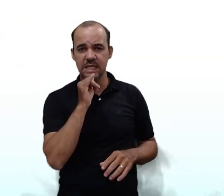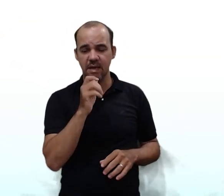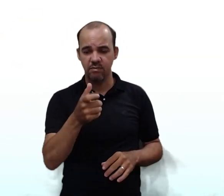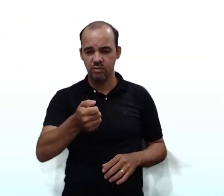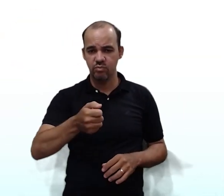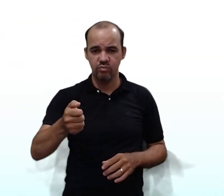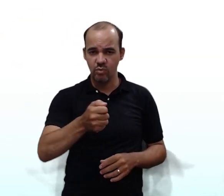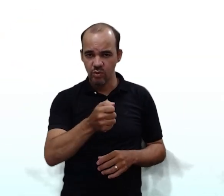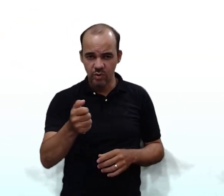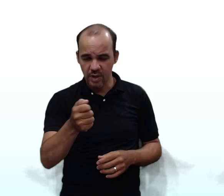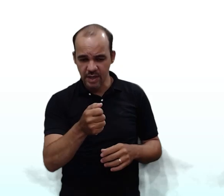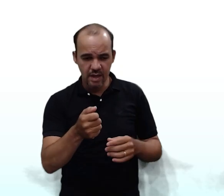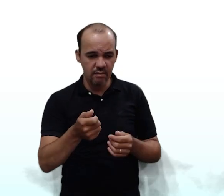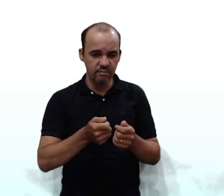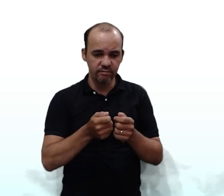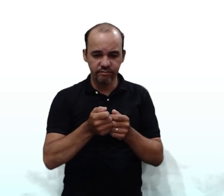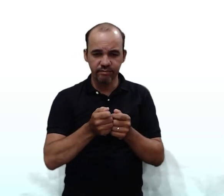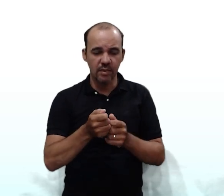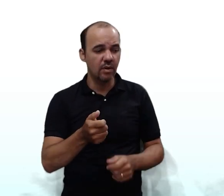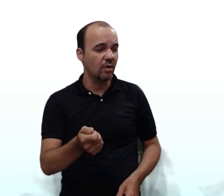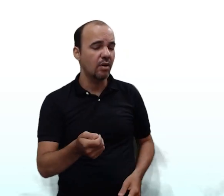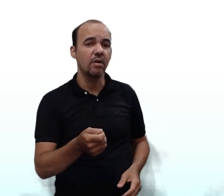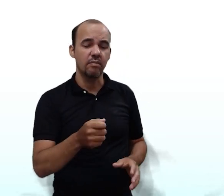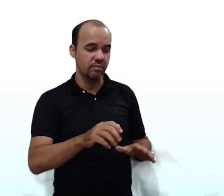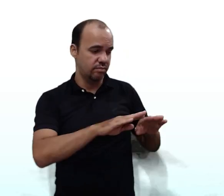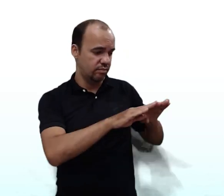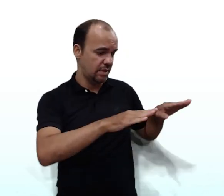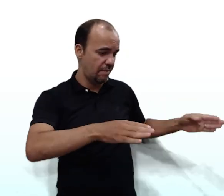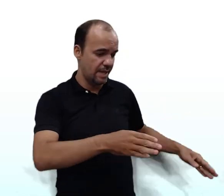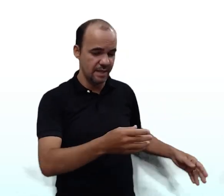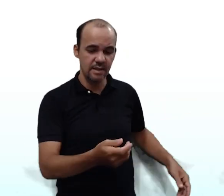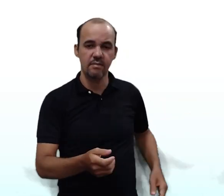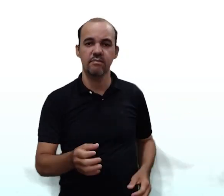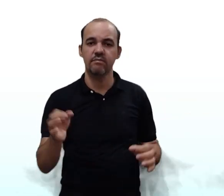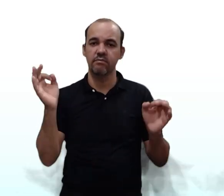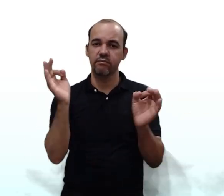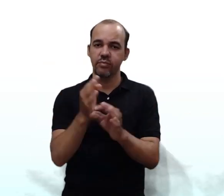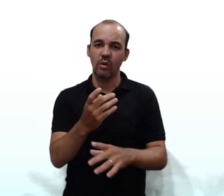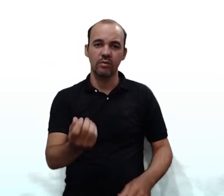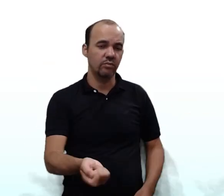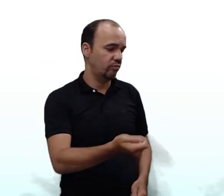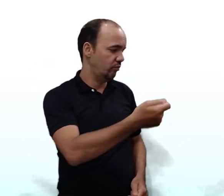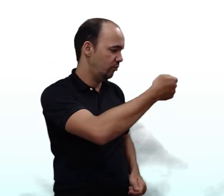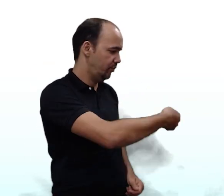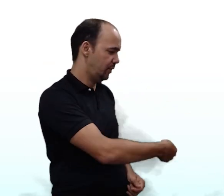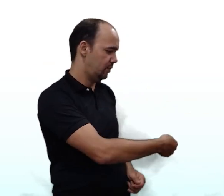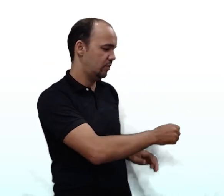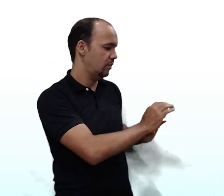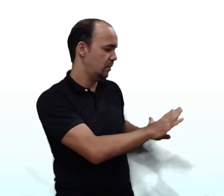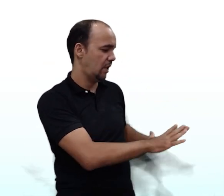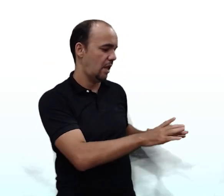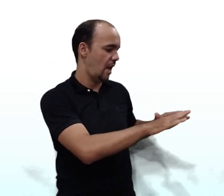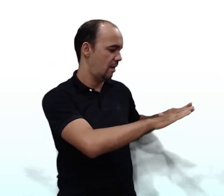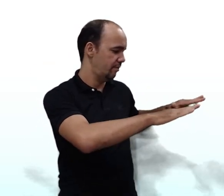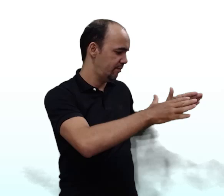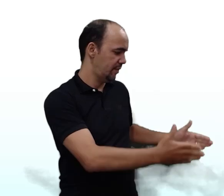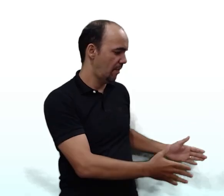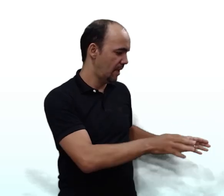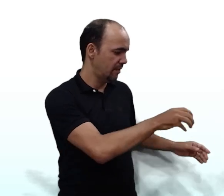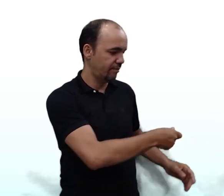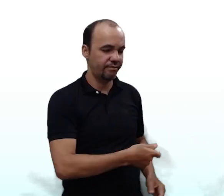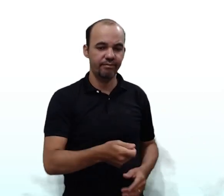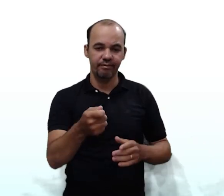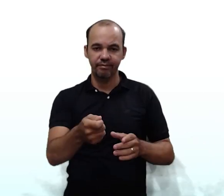controle que está na minha mão, eu peguei na mesa ali. Quando terminar a aula, eu vou ter que devolver esse controle para a mesa onde ele estava. Então, é o